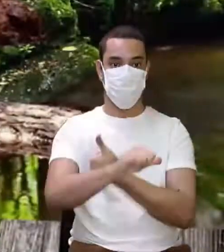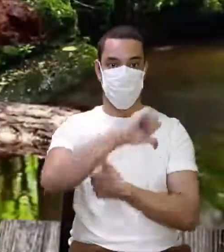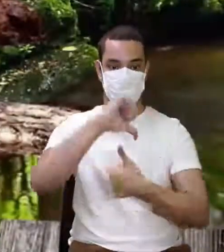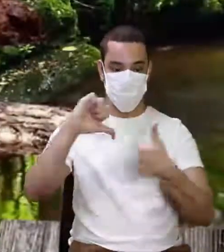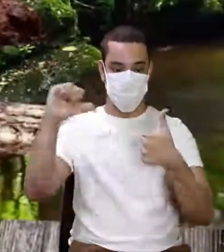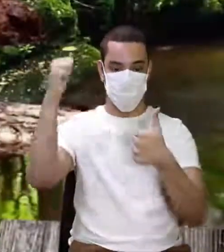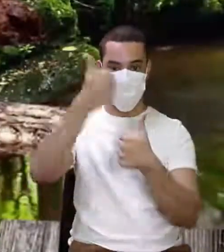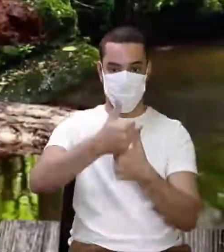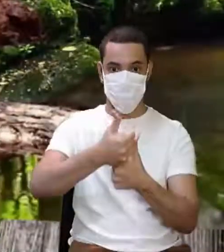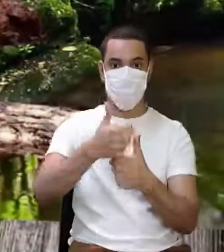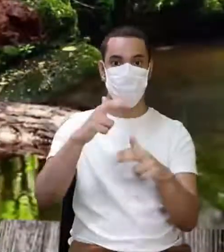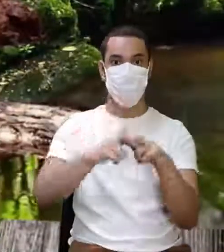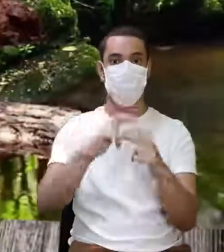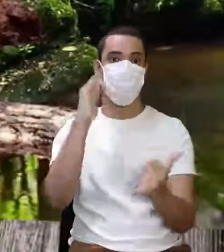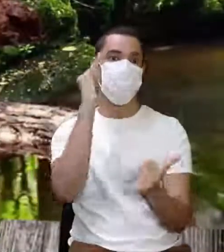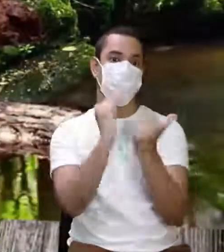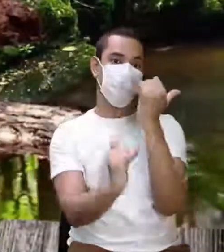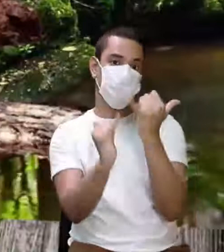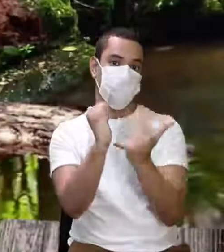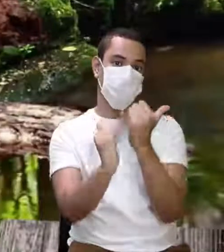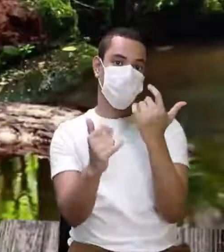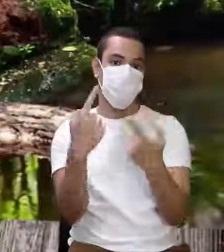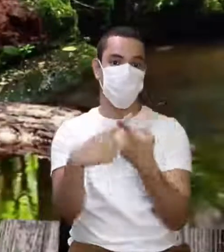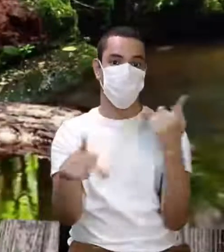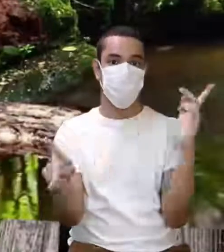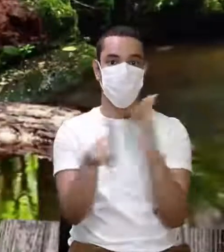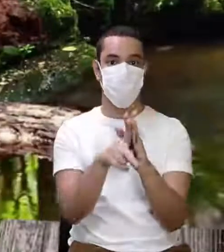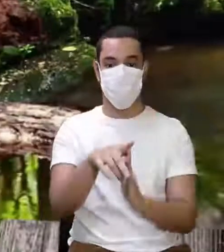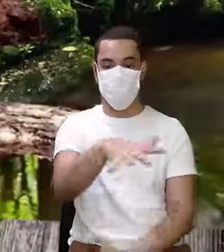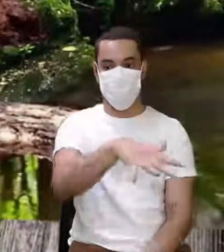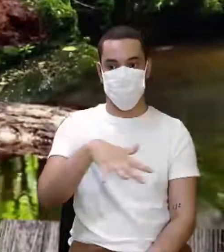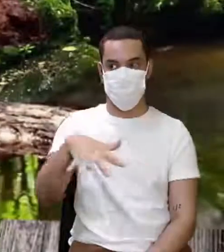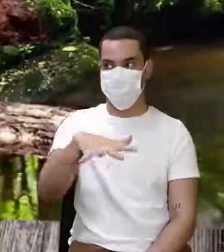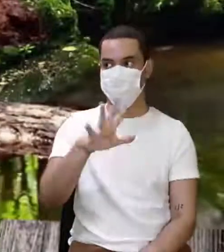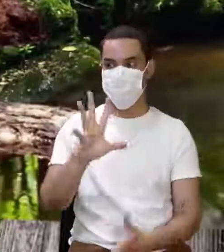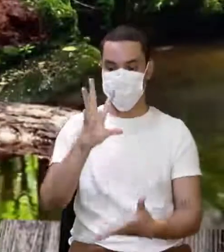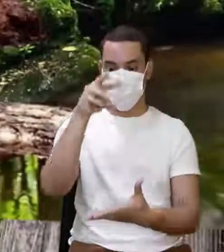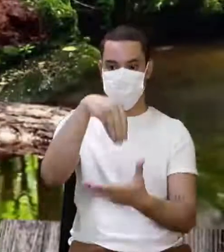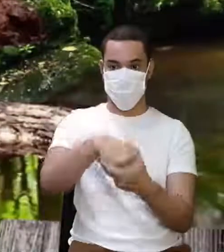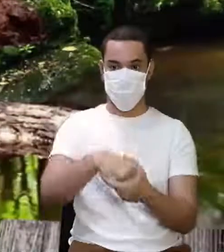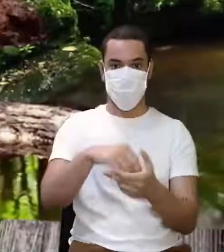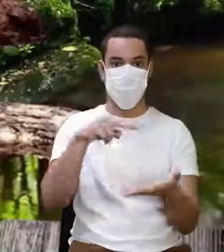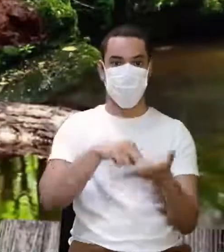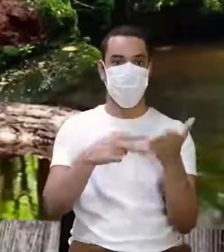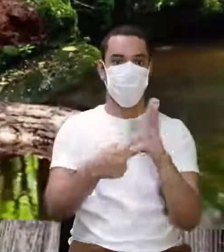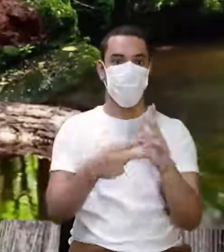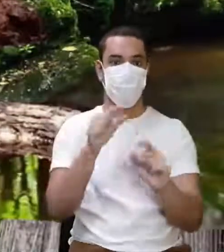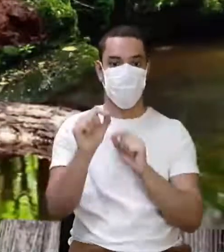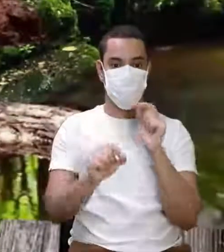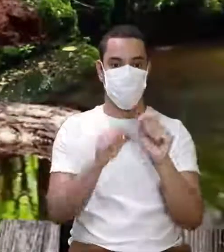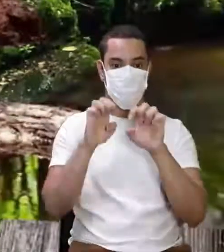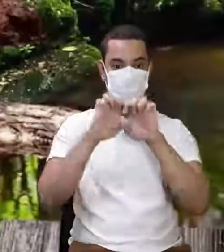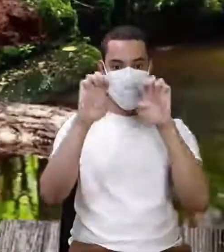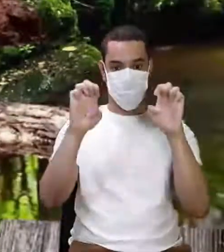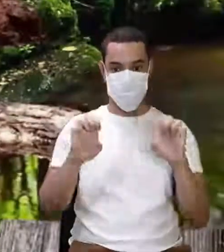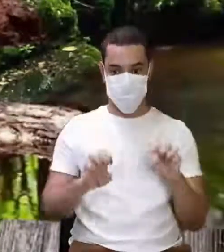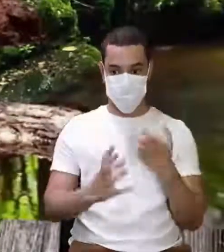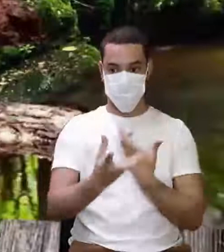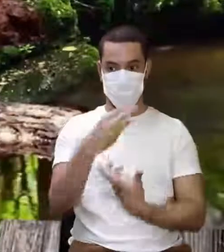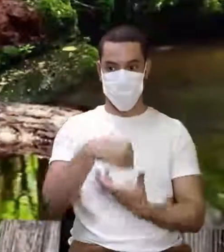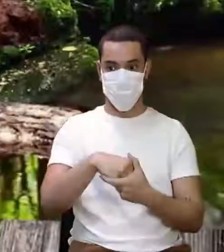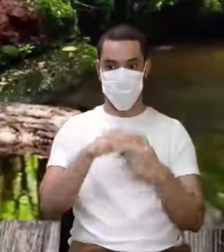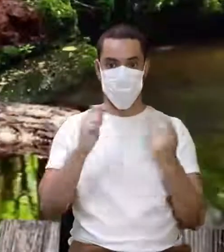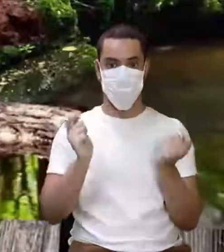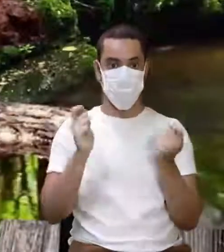esses organismos vão ter similaridades porque o próprio meio onde eles estão inseridos faz com que as suas estruturas, né, se